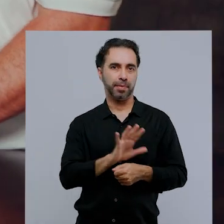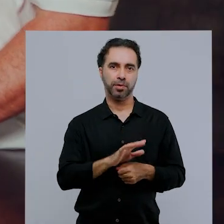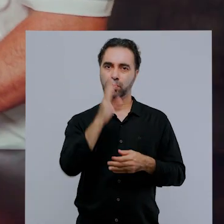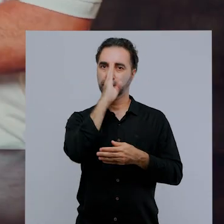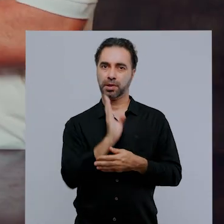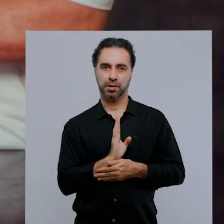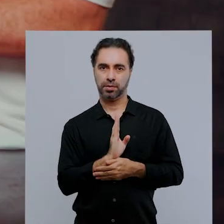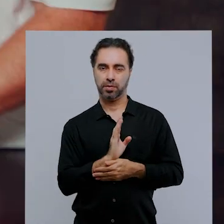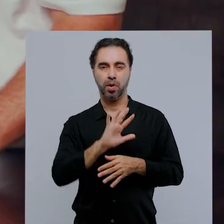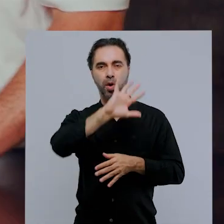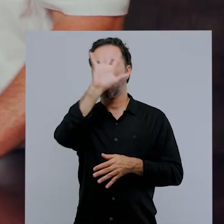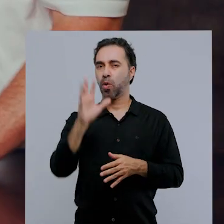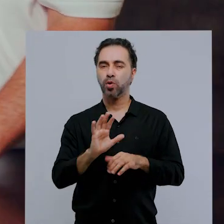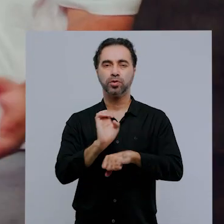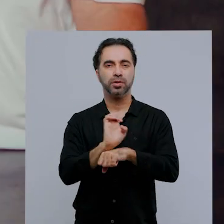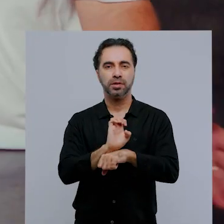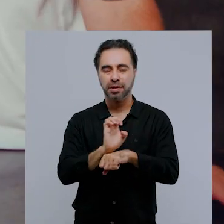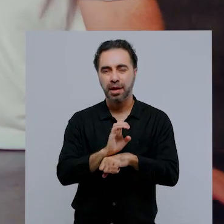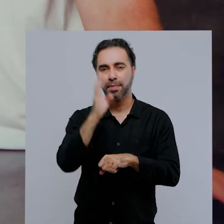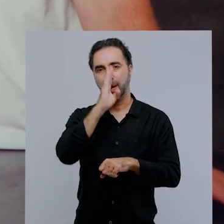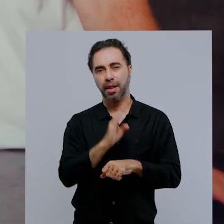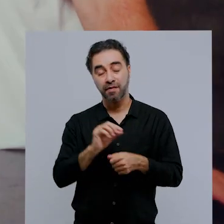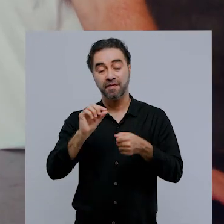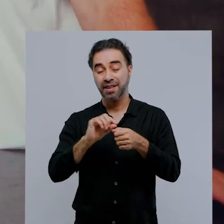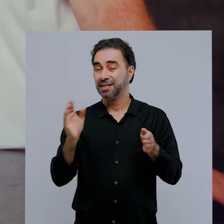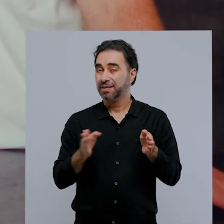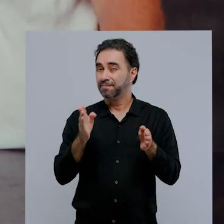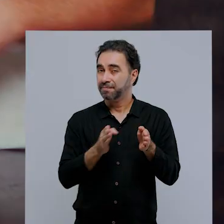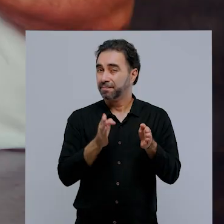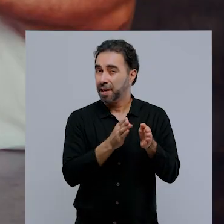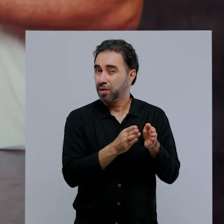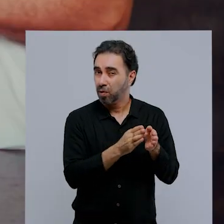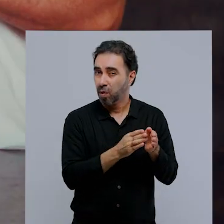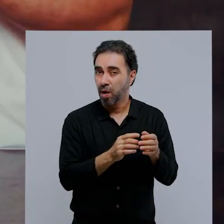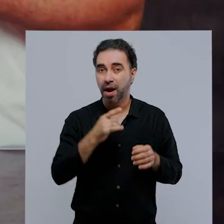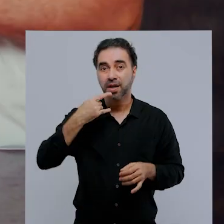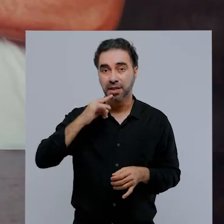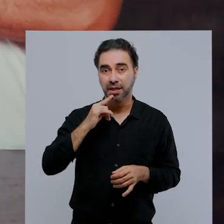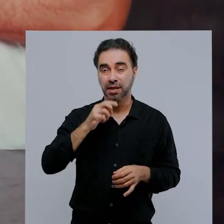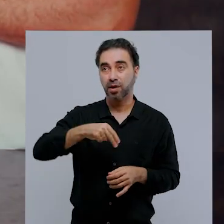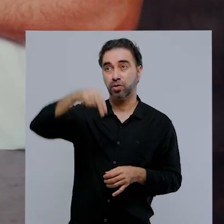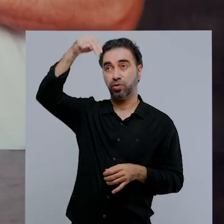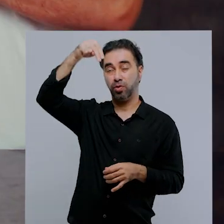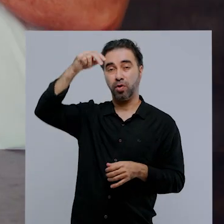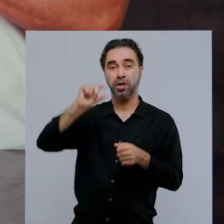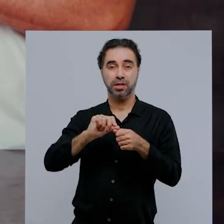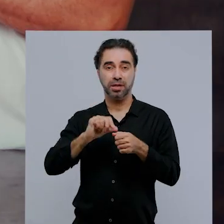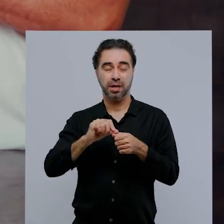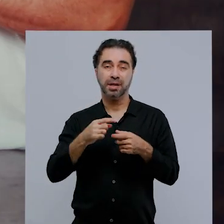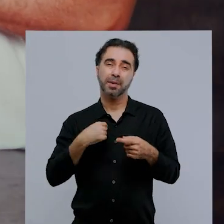A gente tem hoje todos os estados brasileiros produzindo cachaça e região norte produz cachaças excelentes e